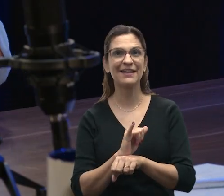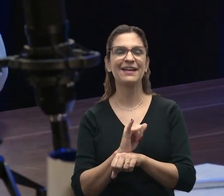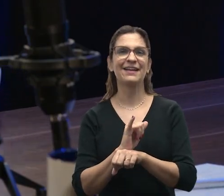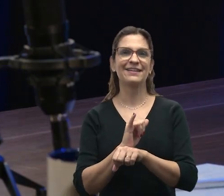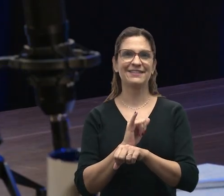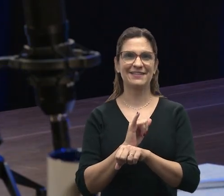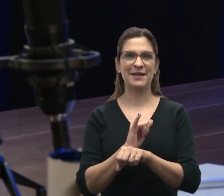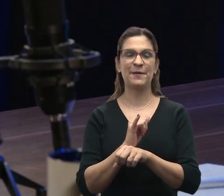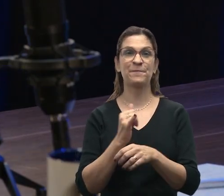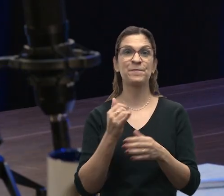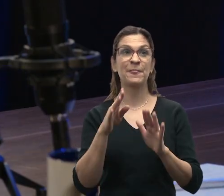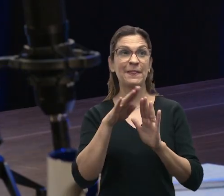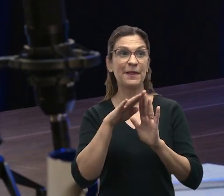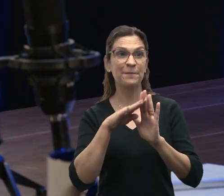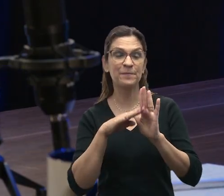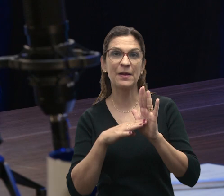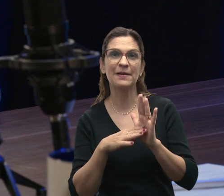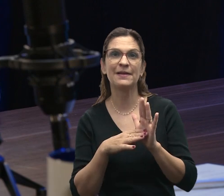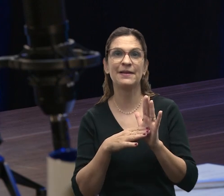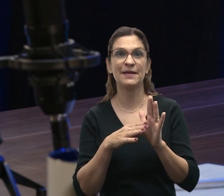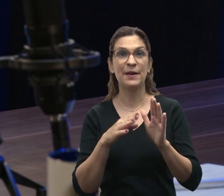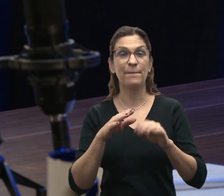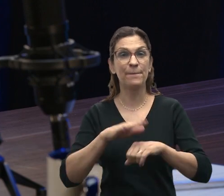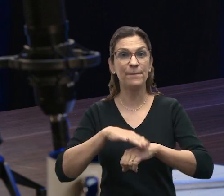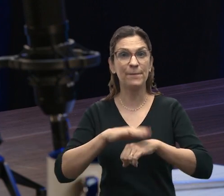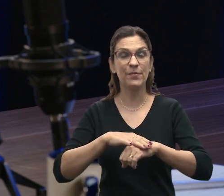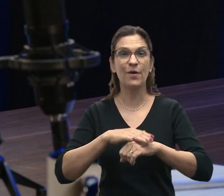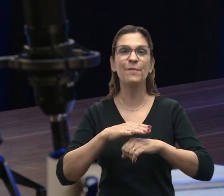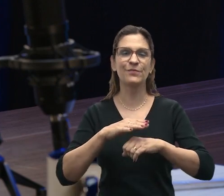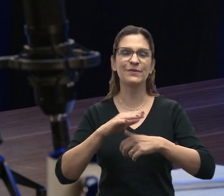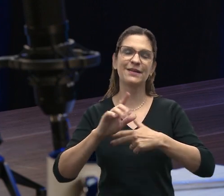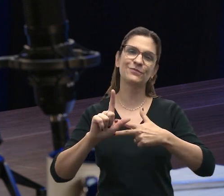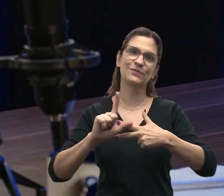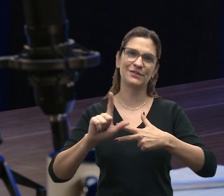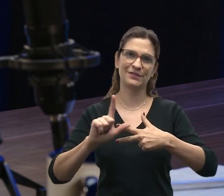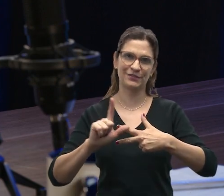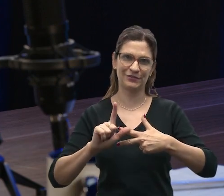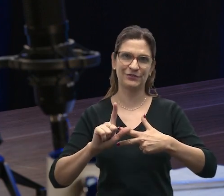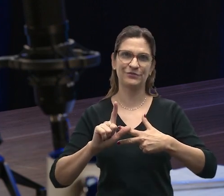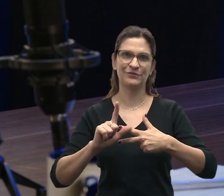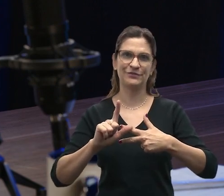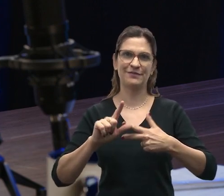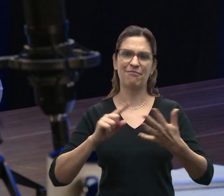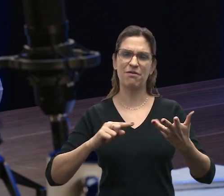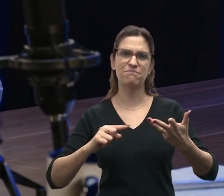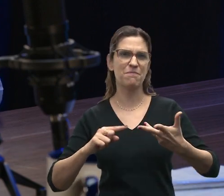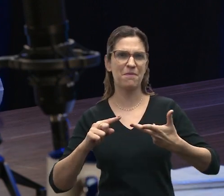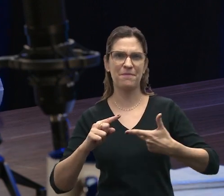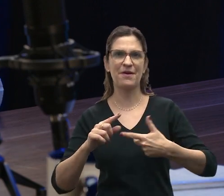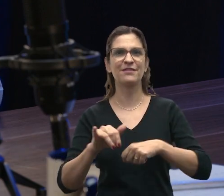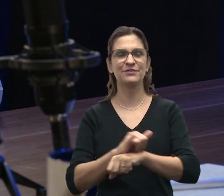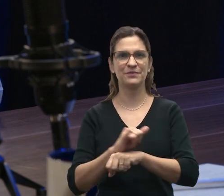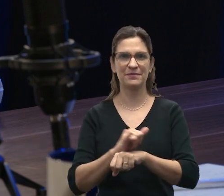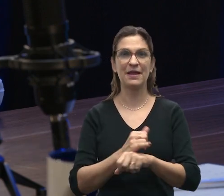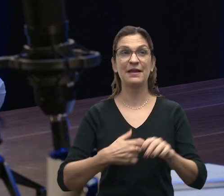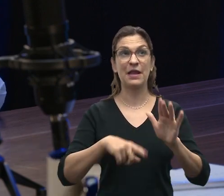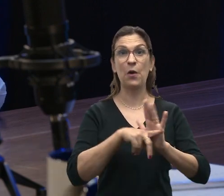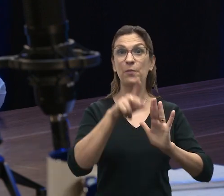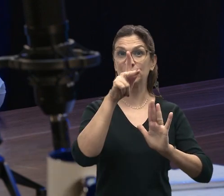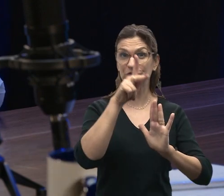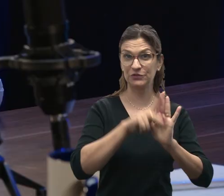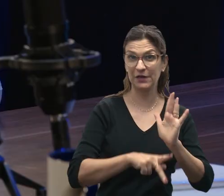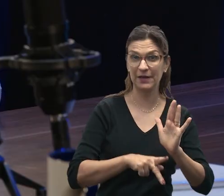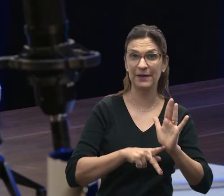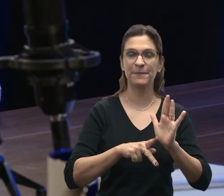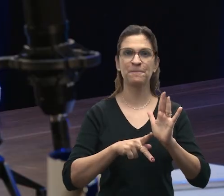CPI é um instrumento do Poder Legislativo. A gente tem vários, entre eles o projeto de lei, né, o instrumento